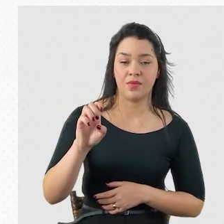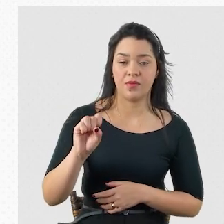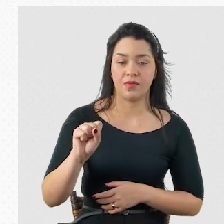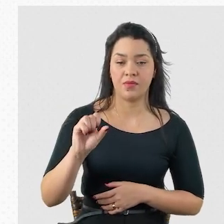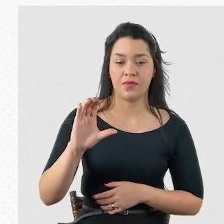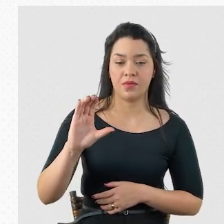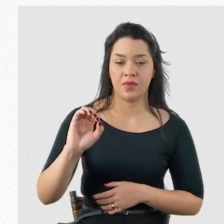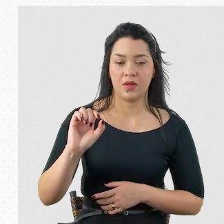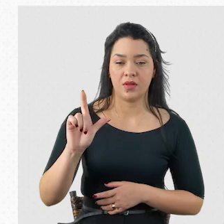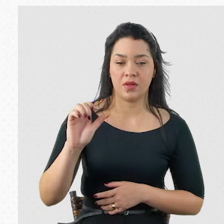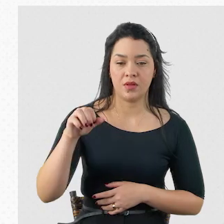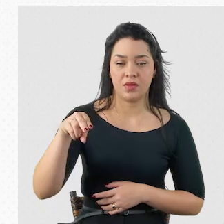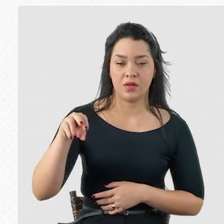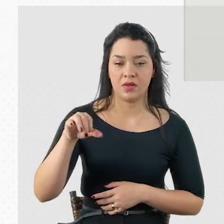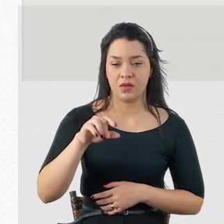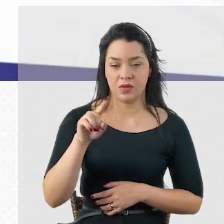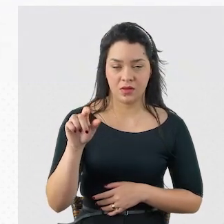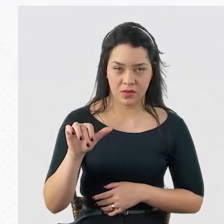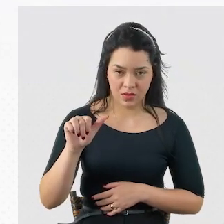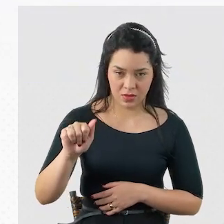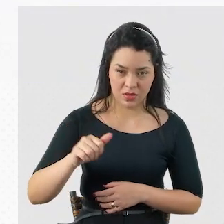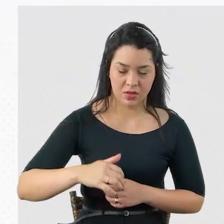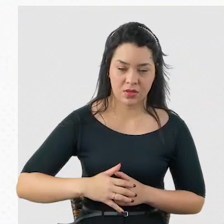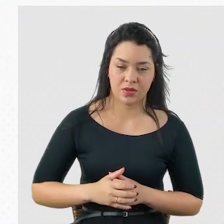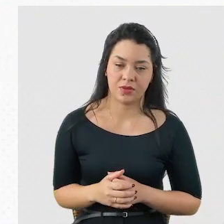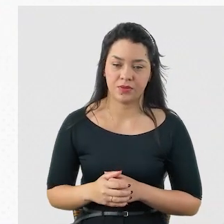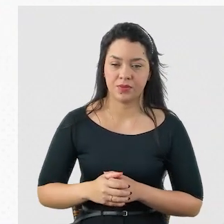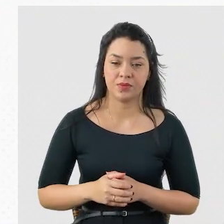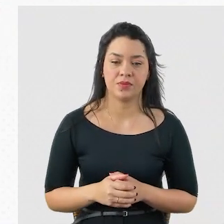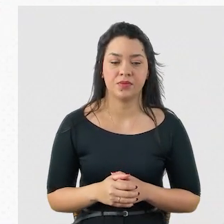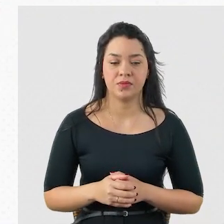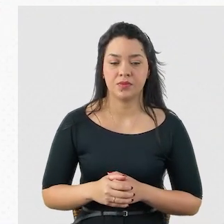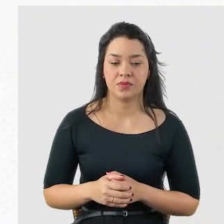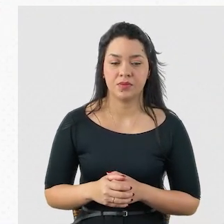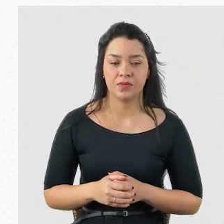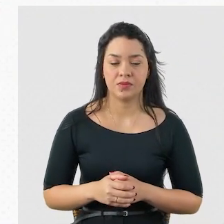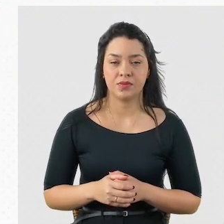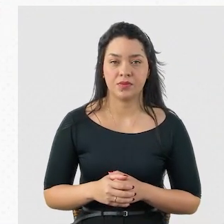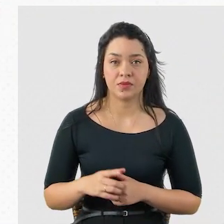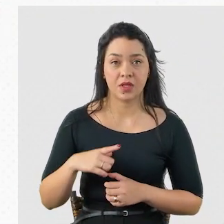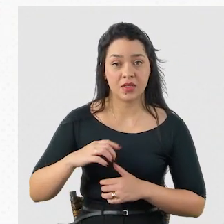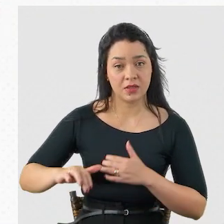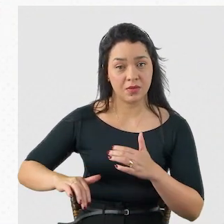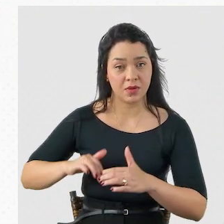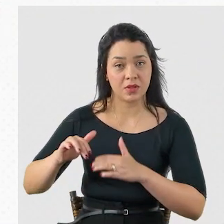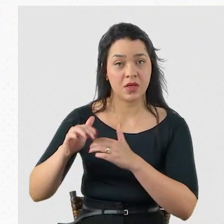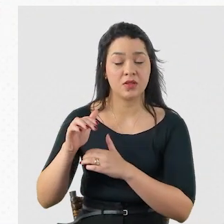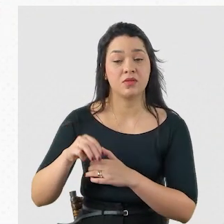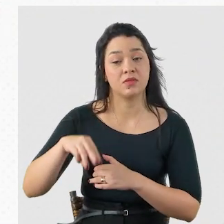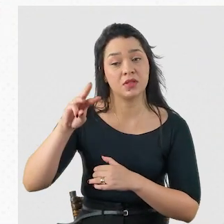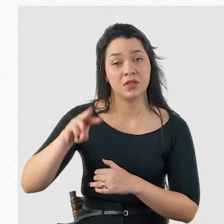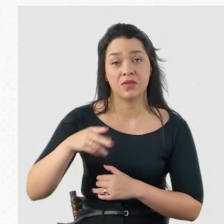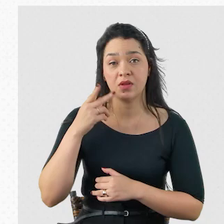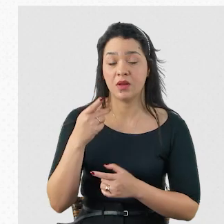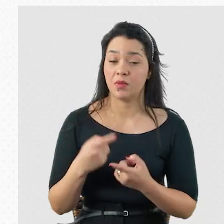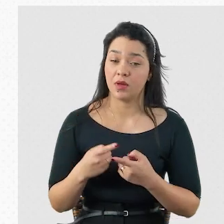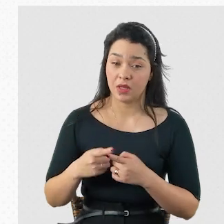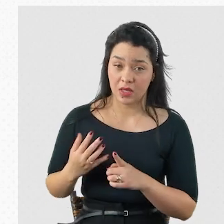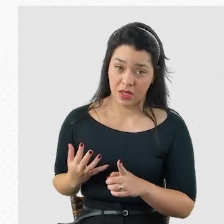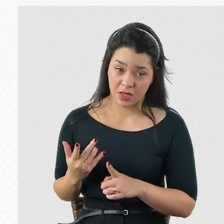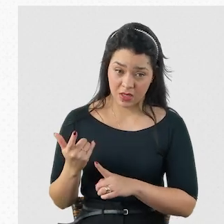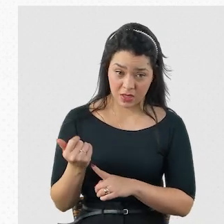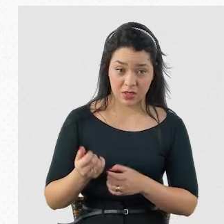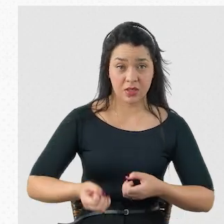arte brasileira decolonial, repensar e dar esse processo para quem precisa falar. Porque a arte é uma forma